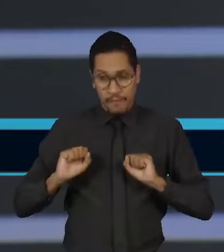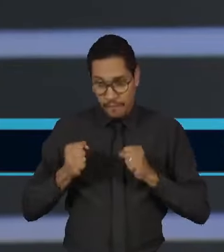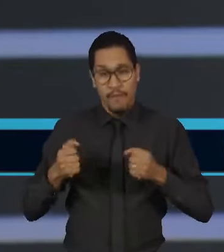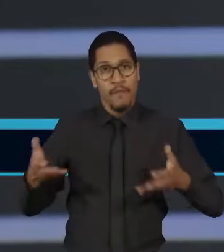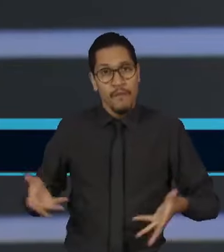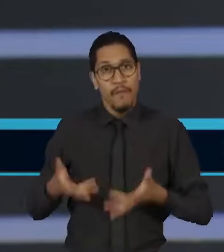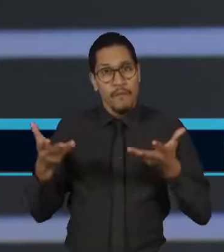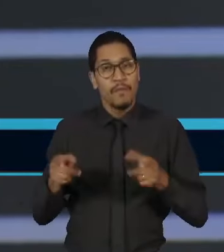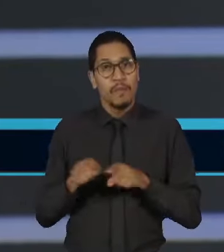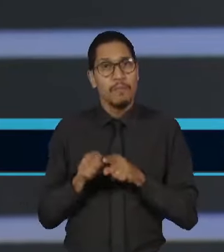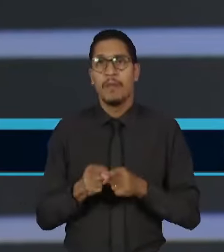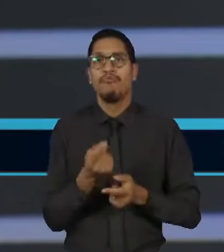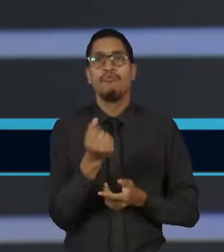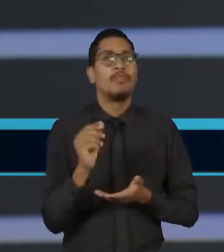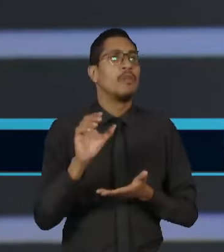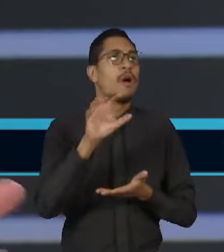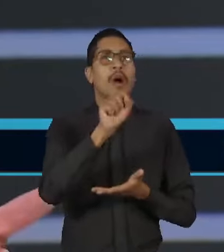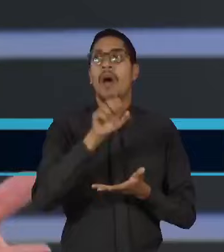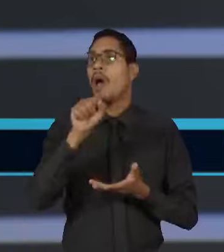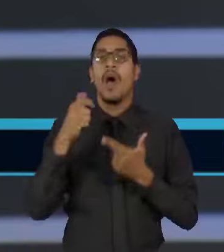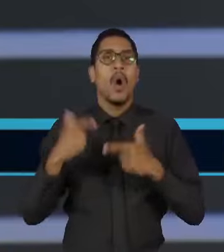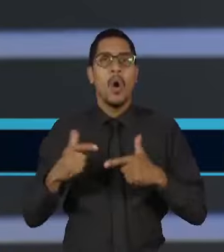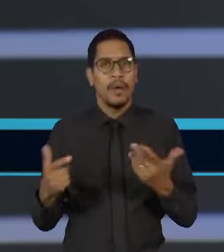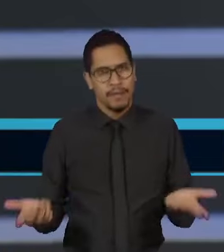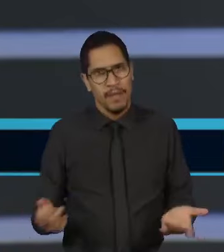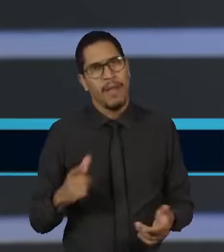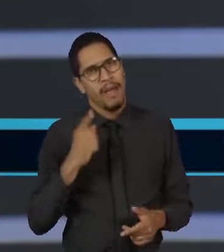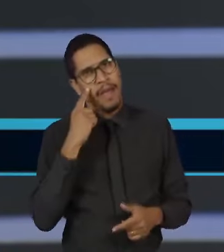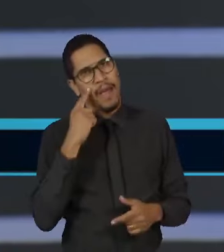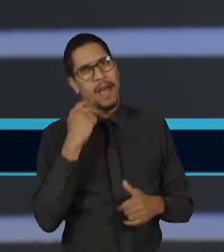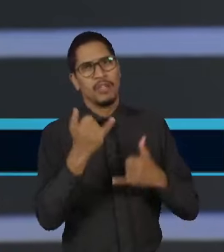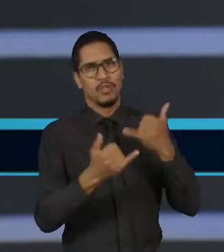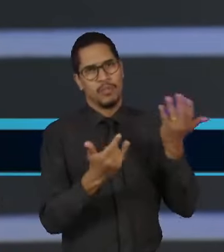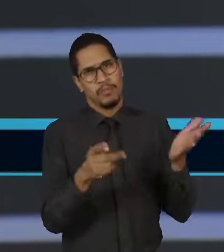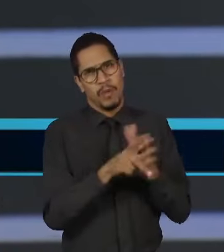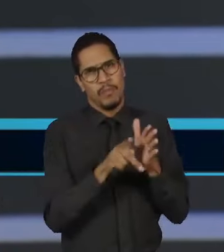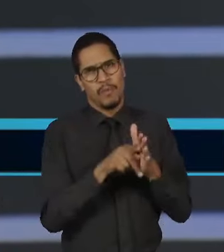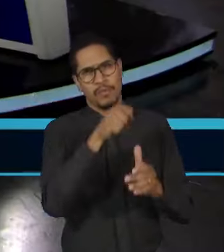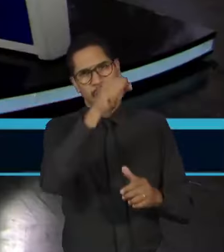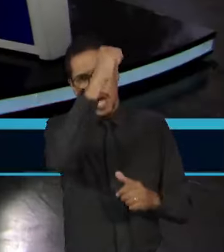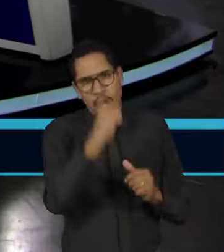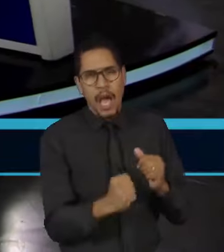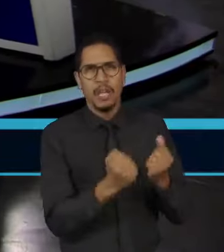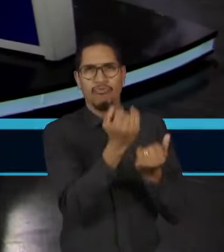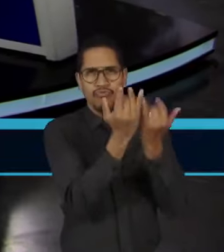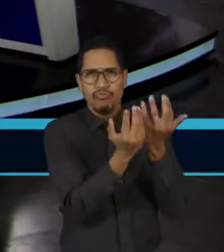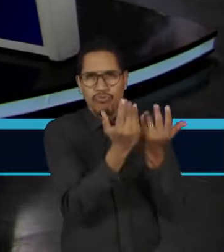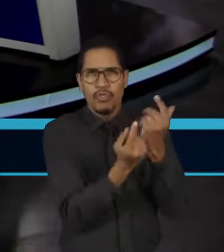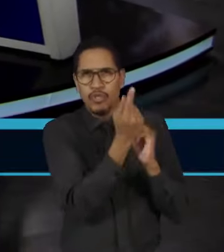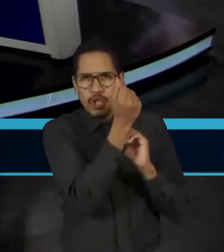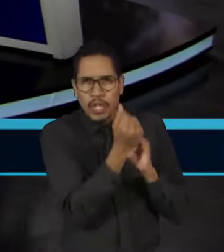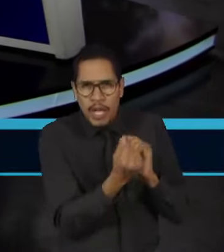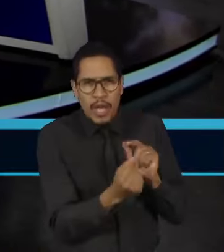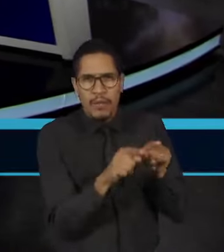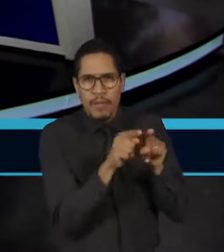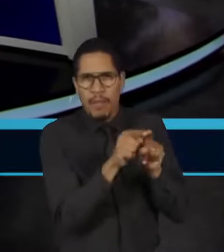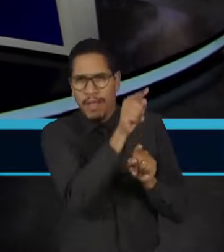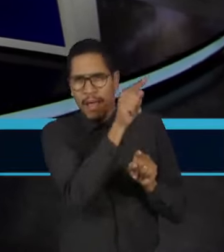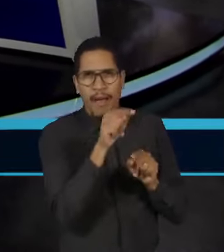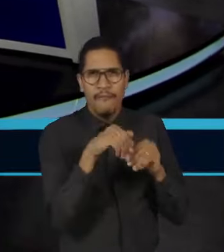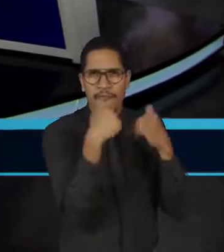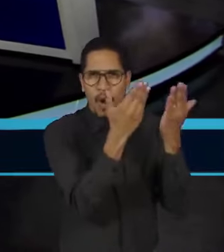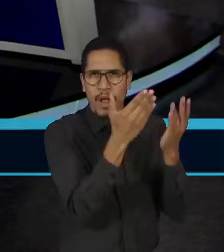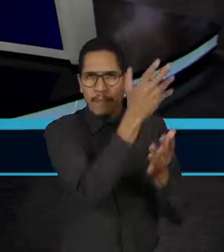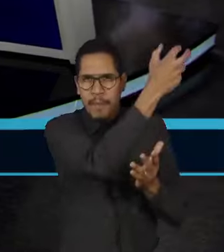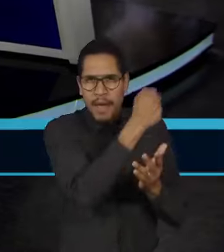mais recursos bom Vi da onde dos cassinos É brincadeira né já que você tocou nessa questão da Saúde eu passo para você Eloí